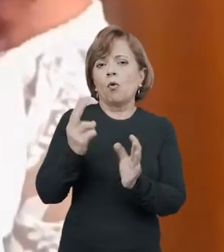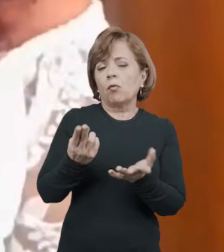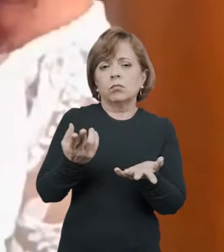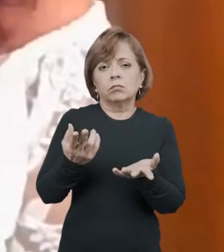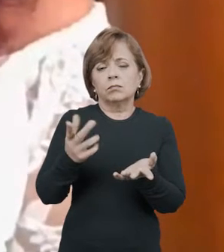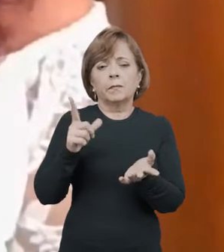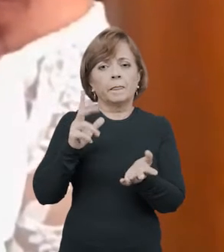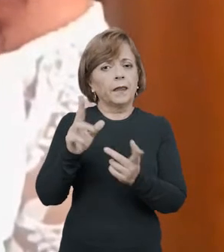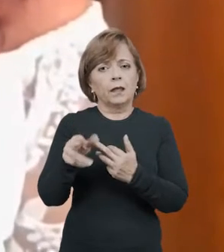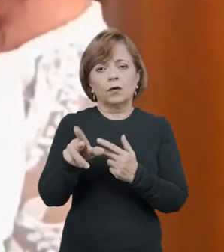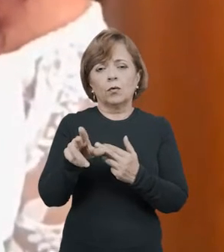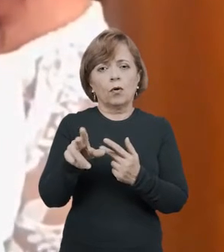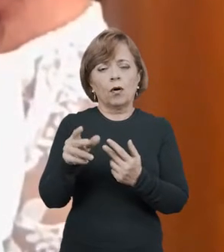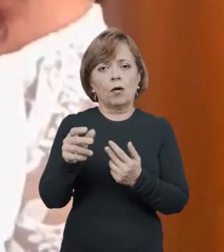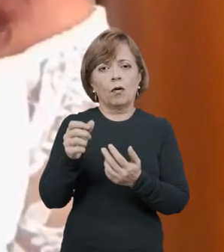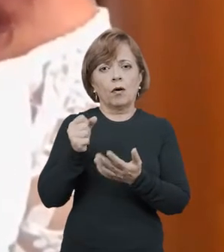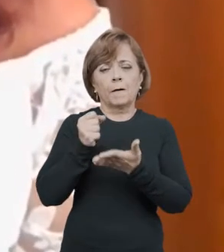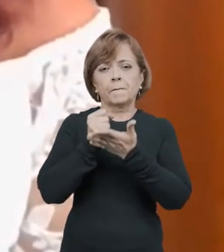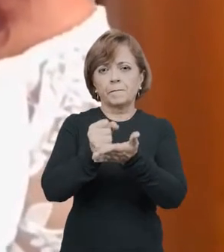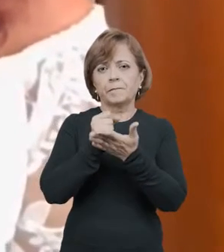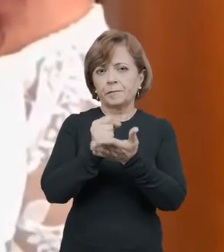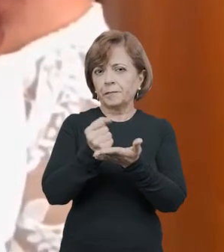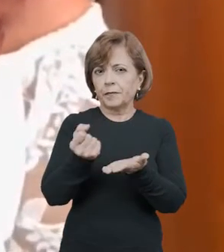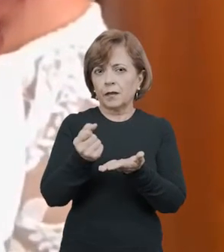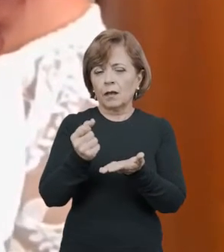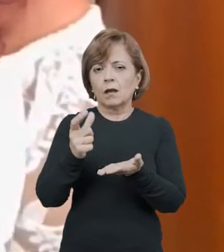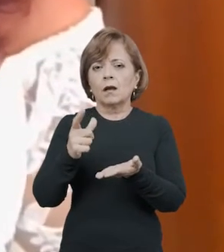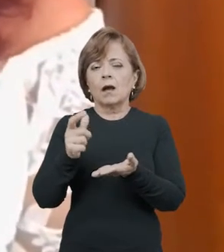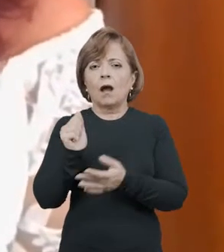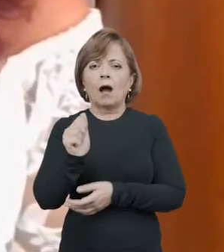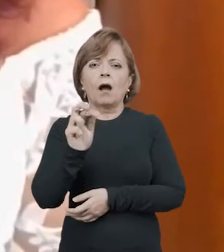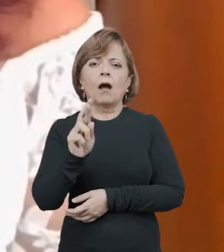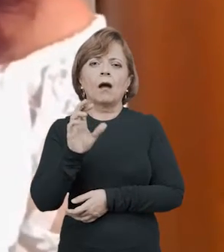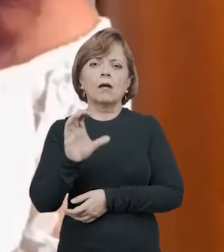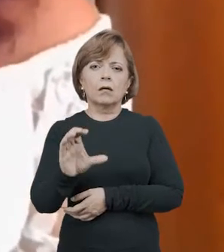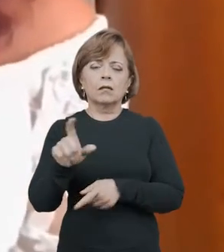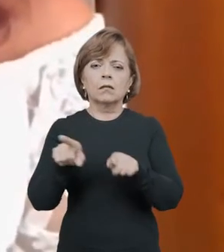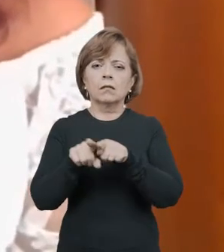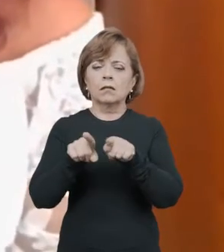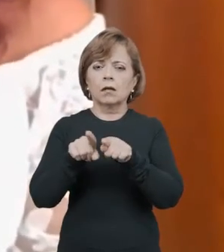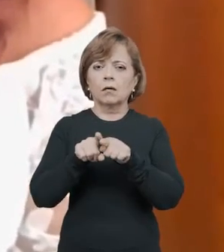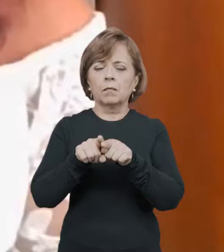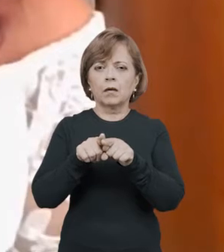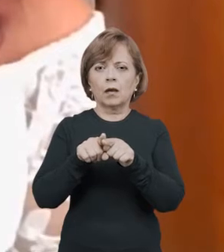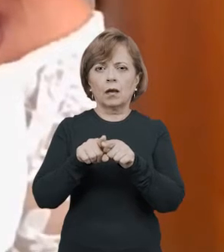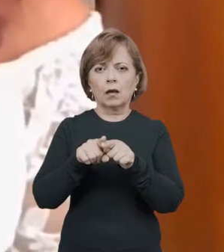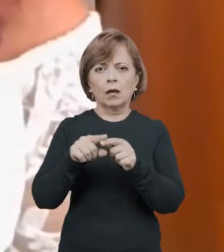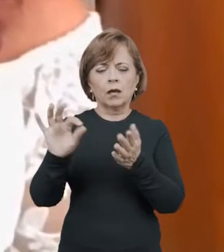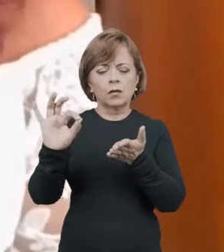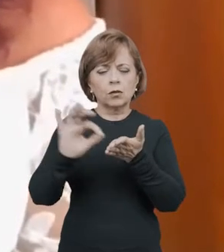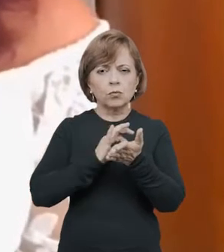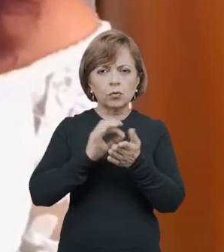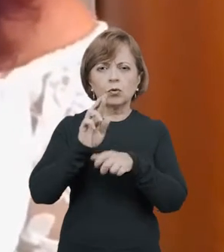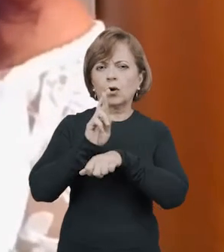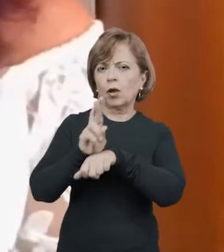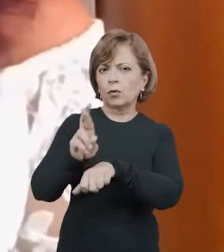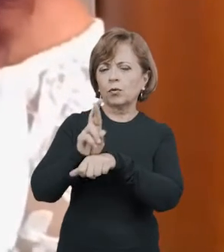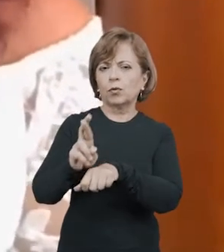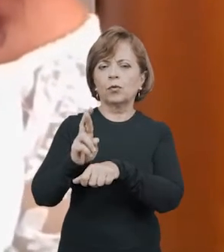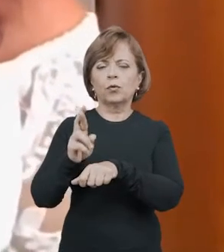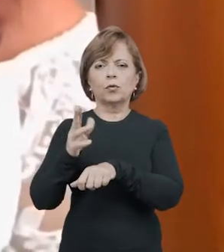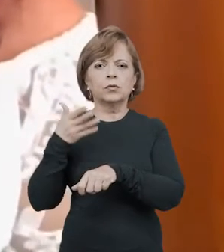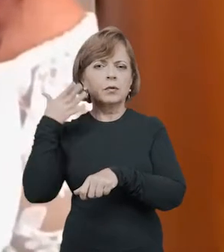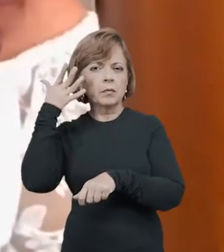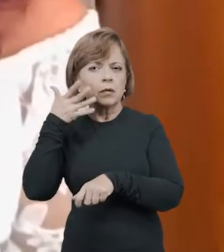Ou seja, da mesma forma, a assessoria originária, a ARC também envia essas minutas de recursos,